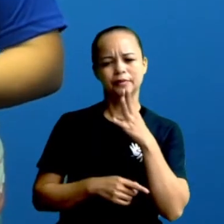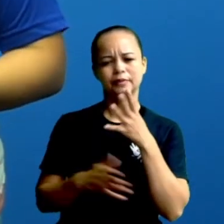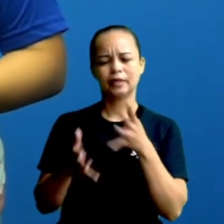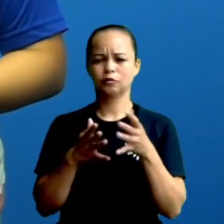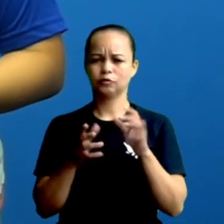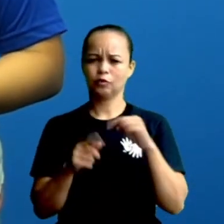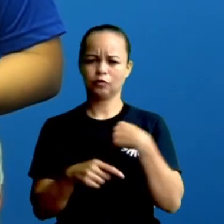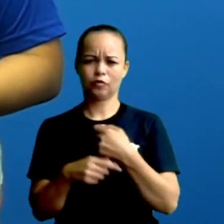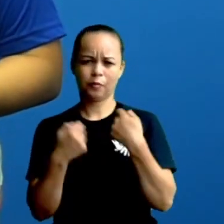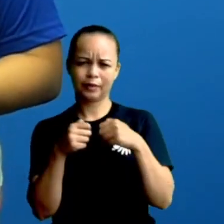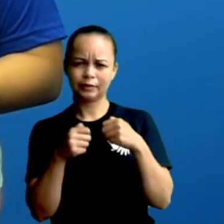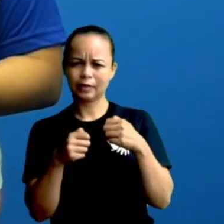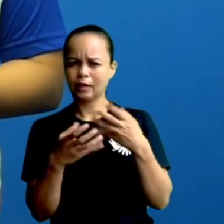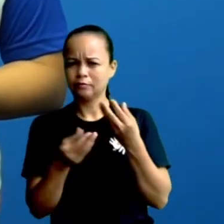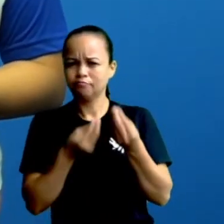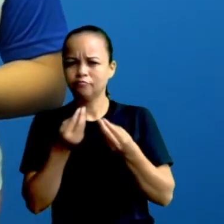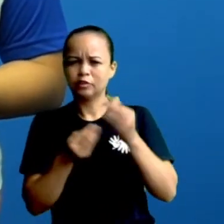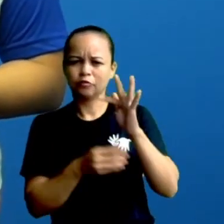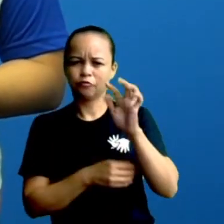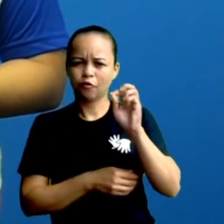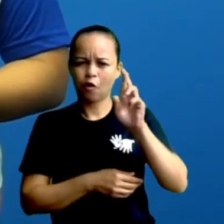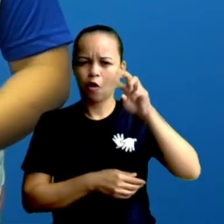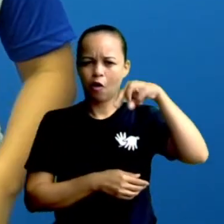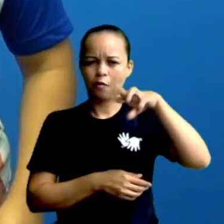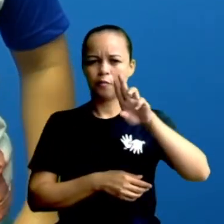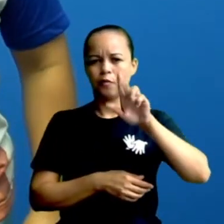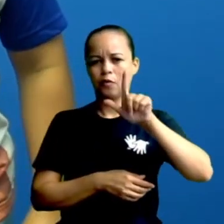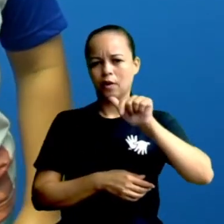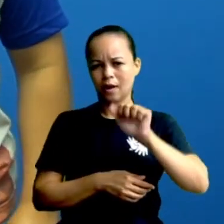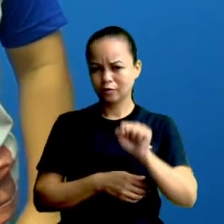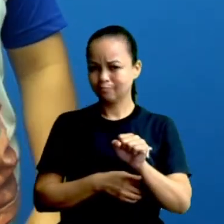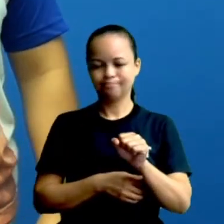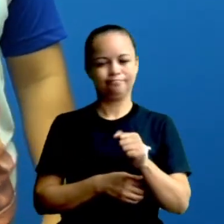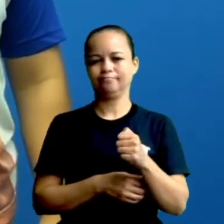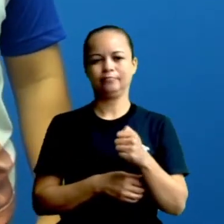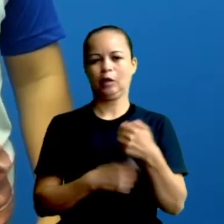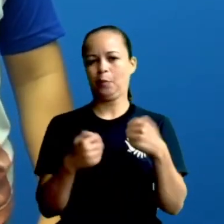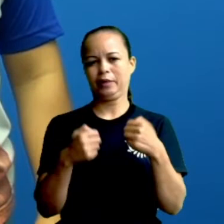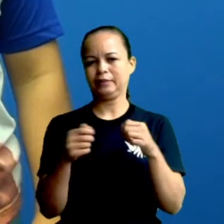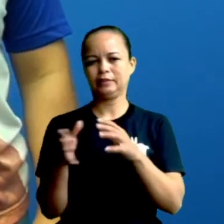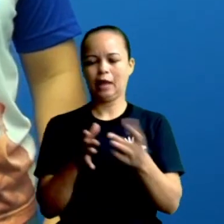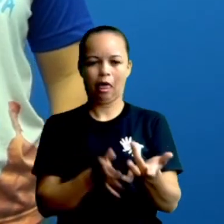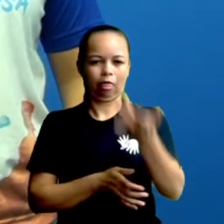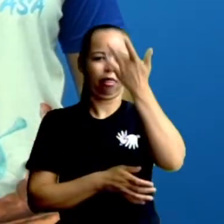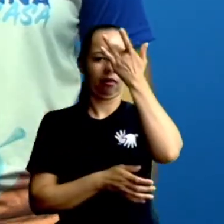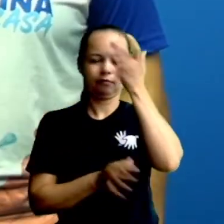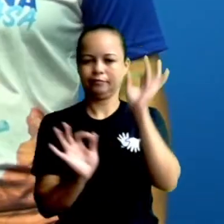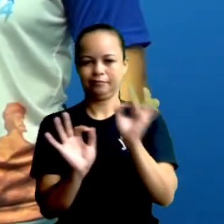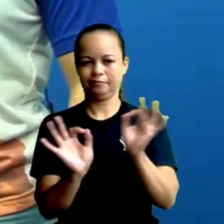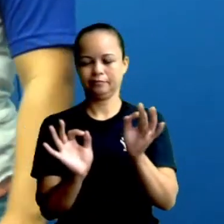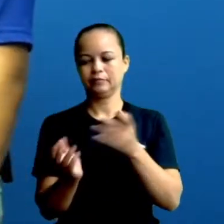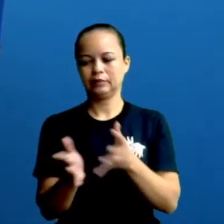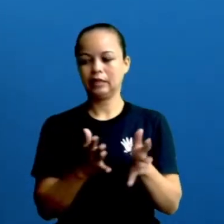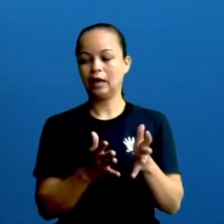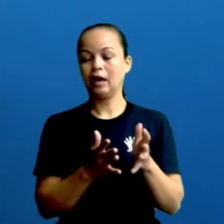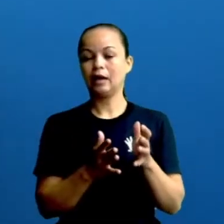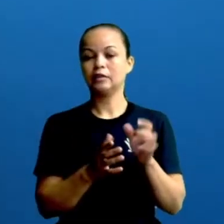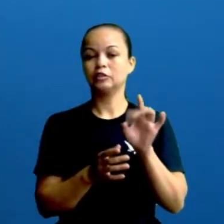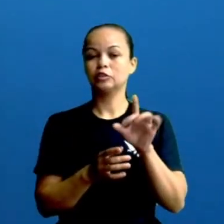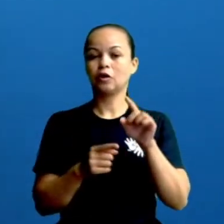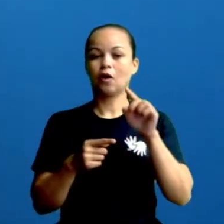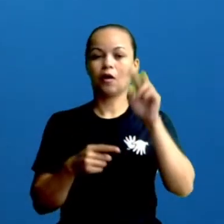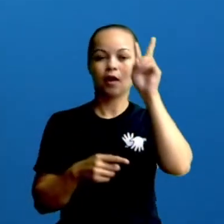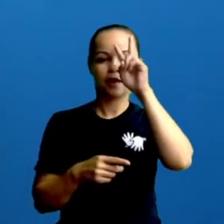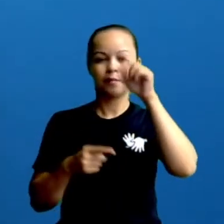vamos precisar de fórmulas. Olha que legal! Então, vocês não vão precisar decorar fórmula nenhuma, tá? É só lembrar do